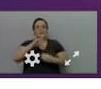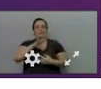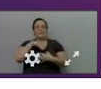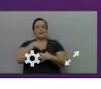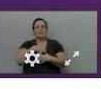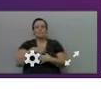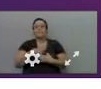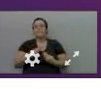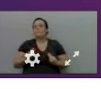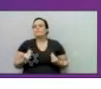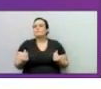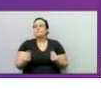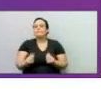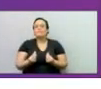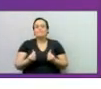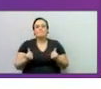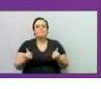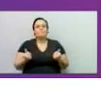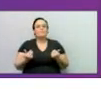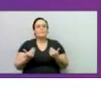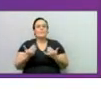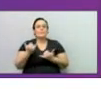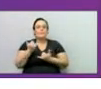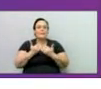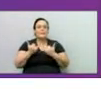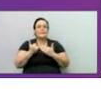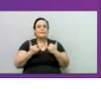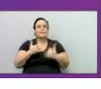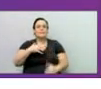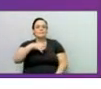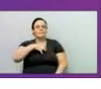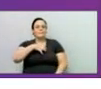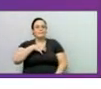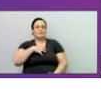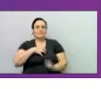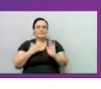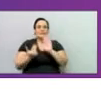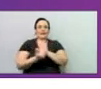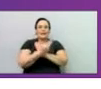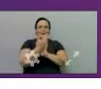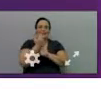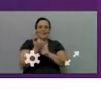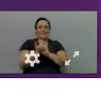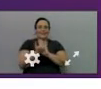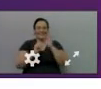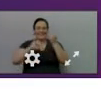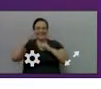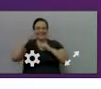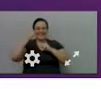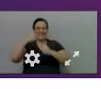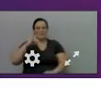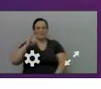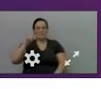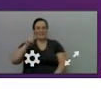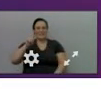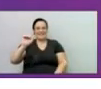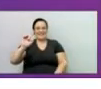a fisionomia de um desenho da pintar ele é todo rechonchudo